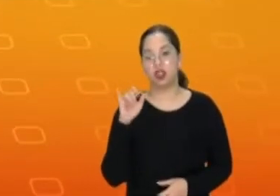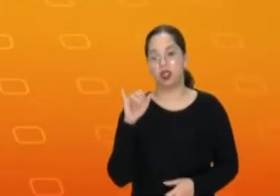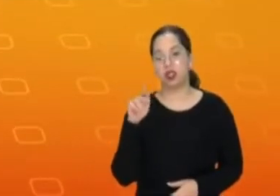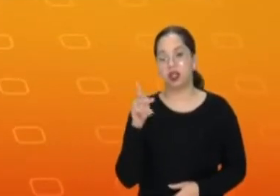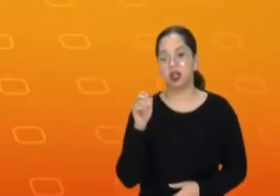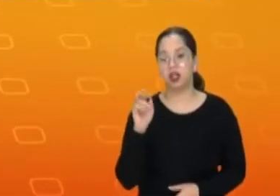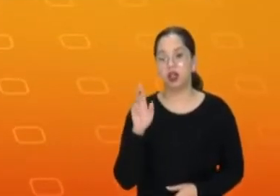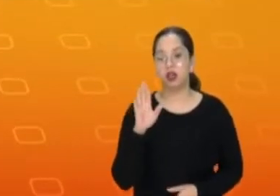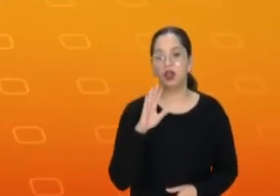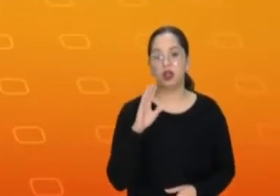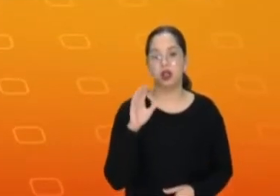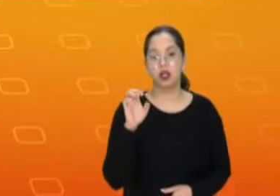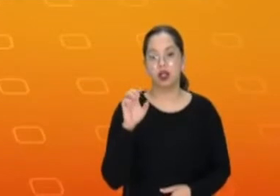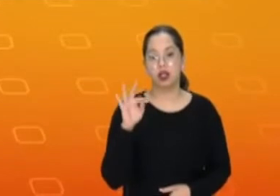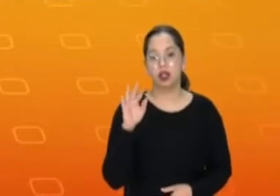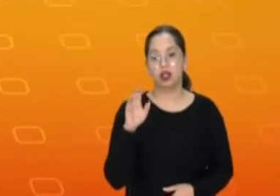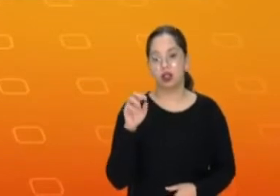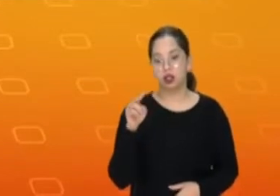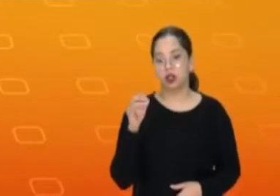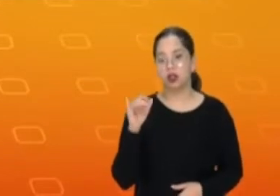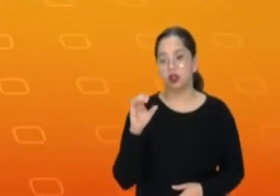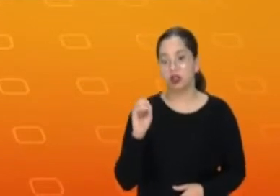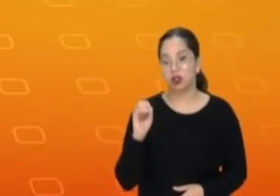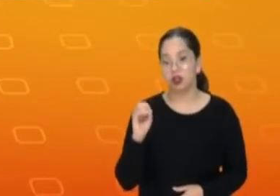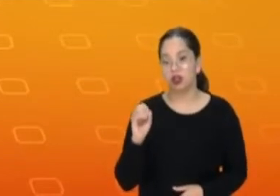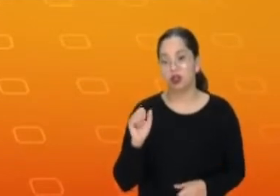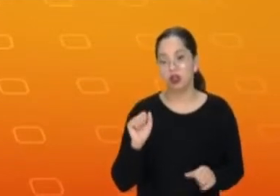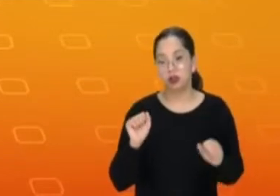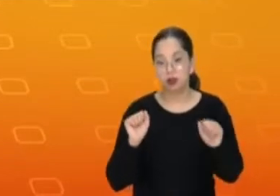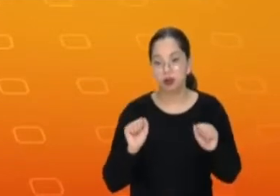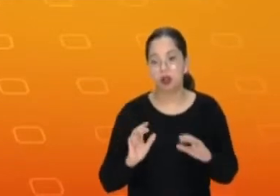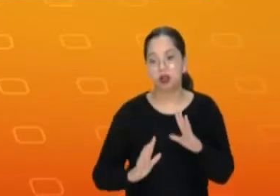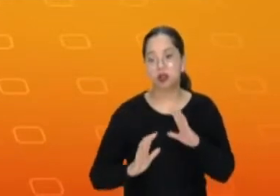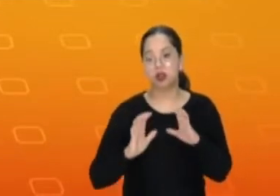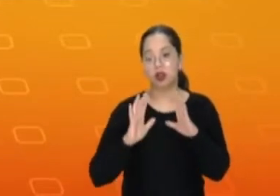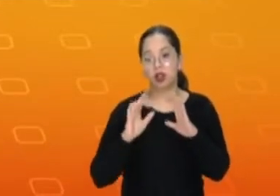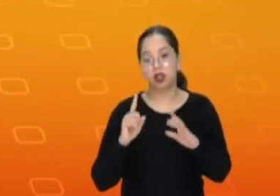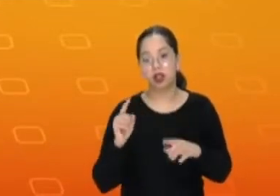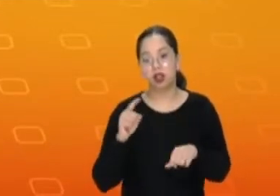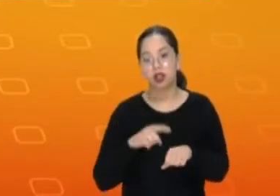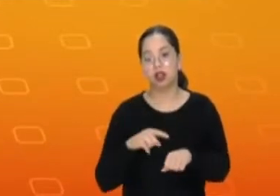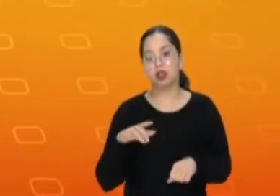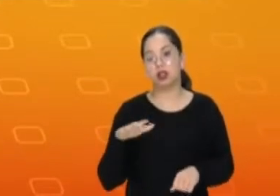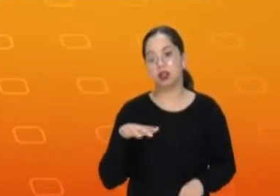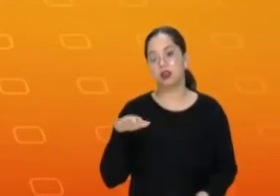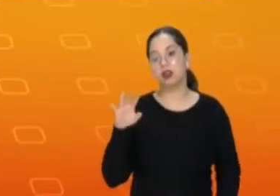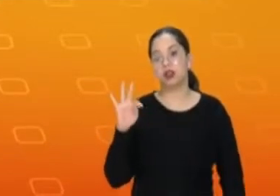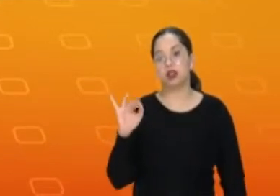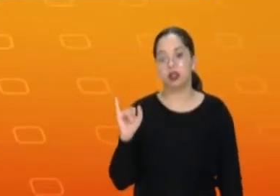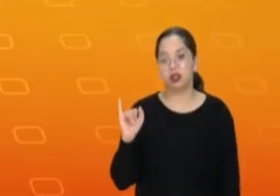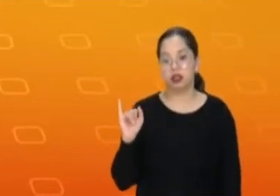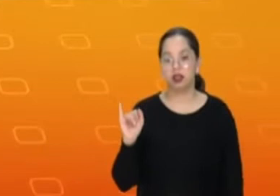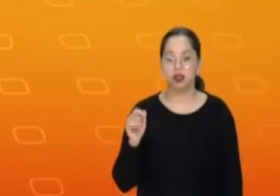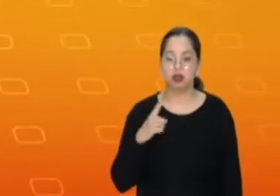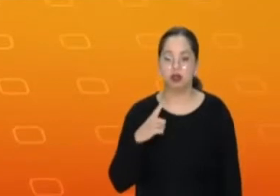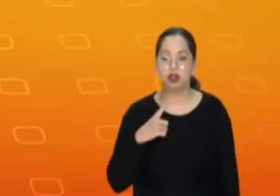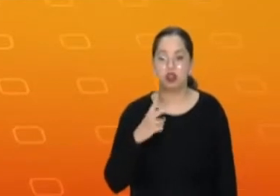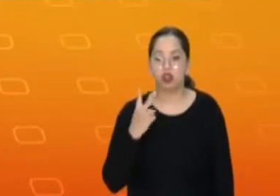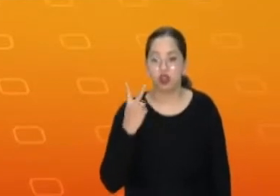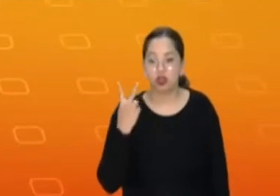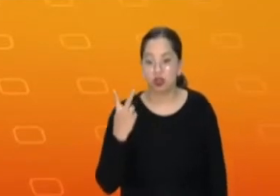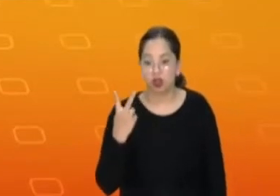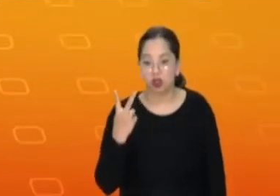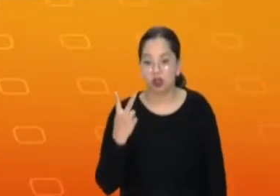competir com quem é originário de TI. Eu tenho os dois profissionais que estão comigo aqui, né, Rodrigo e Damásio, eles